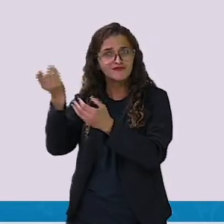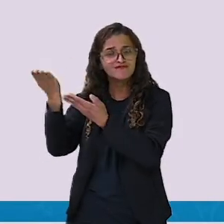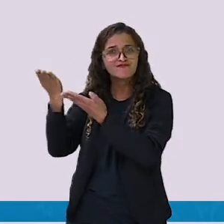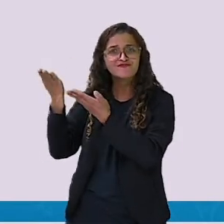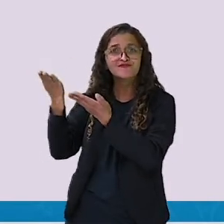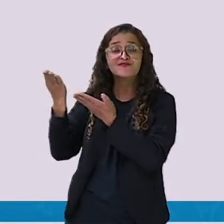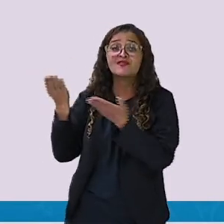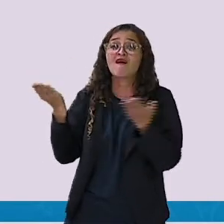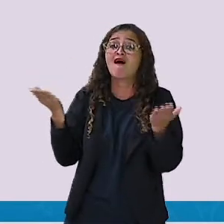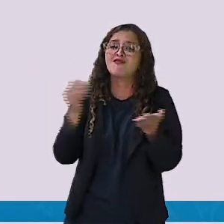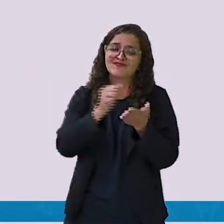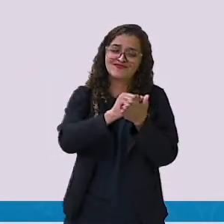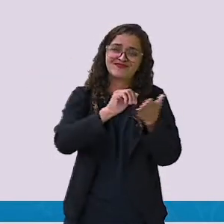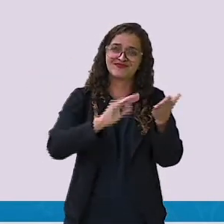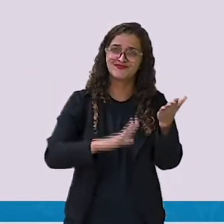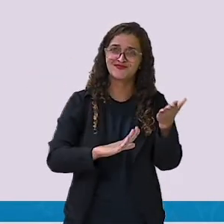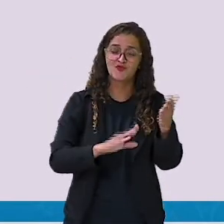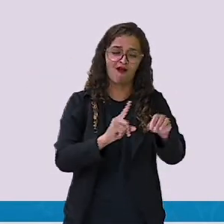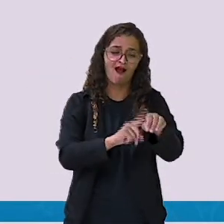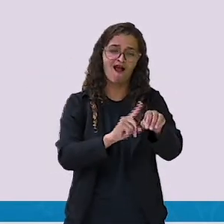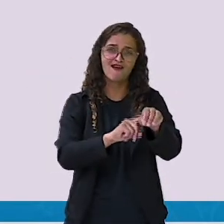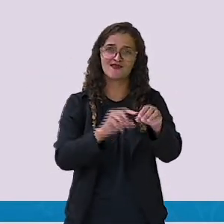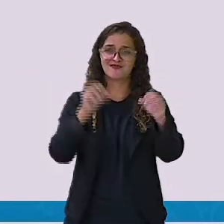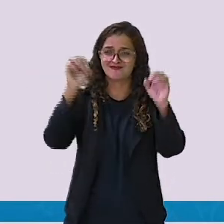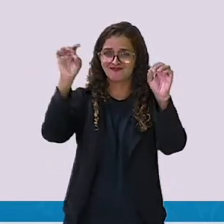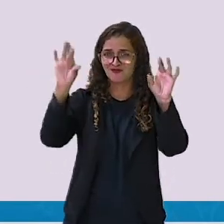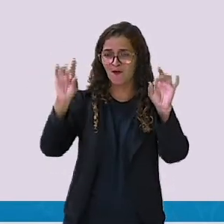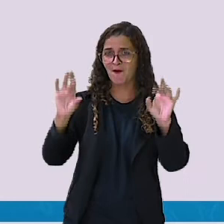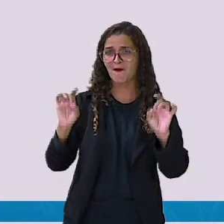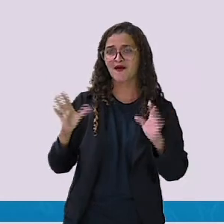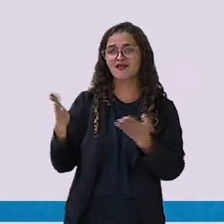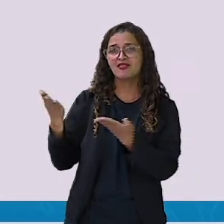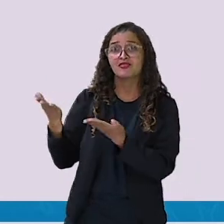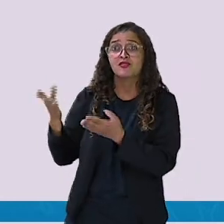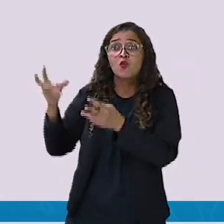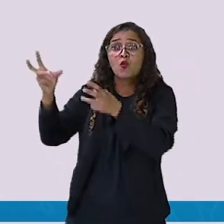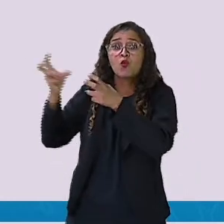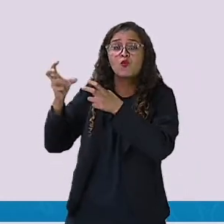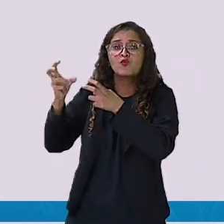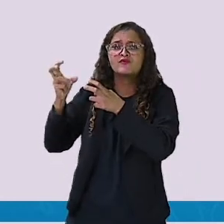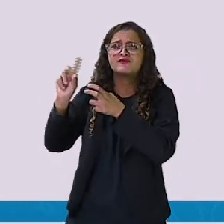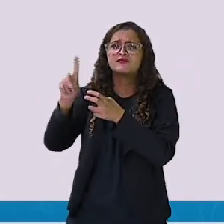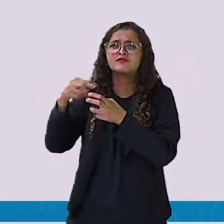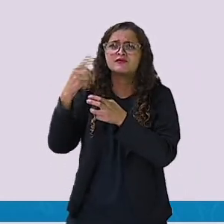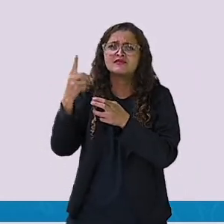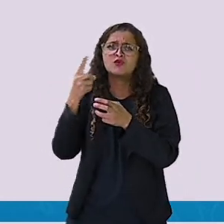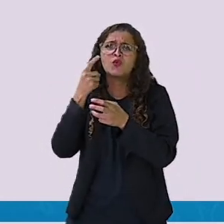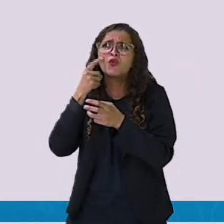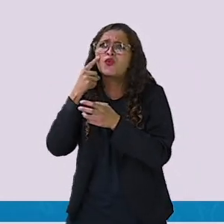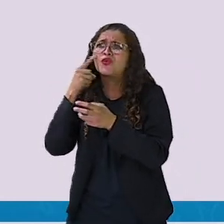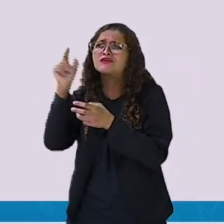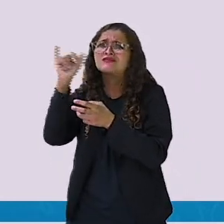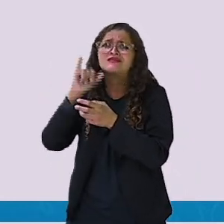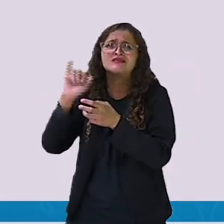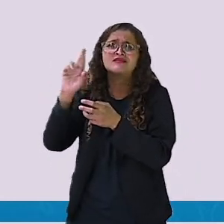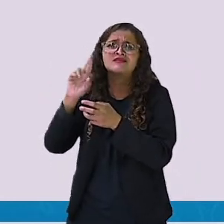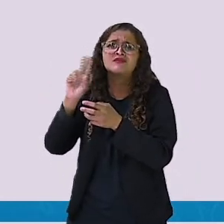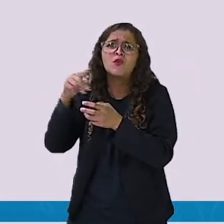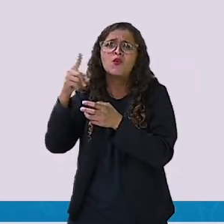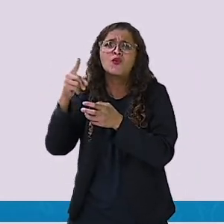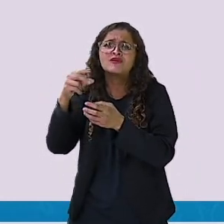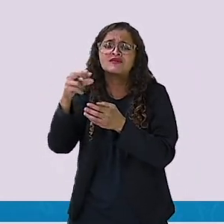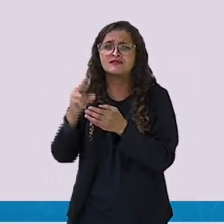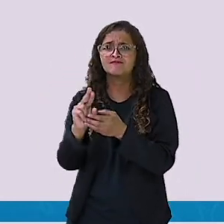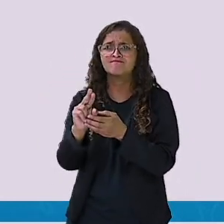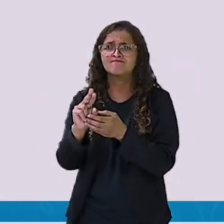Vamos à nossa atividade. Observe a seguir, depois realize as atividades